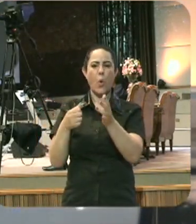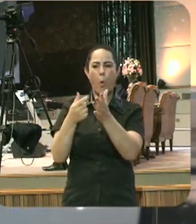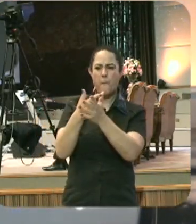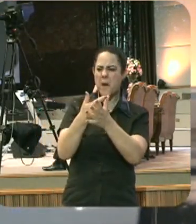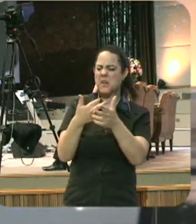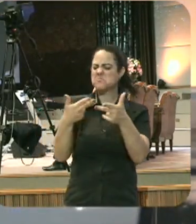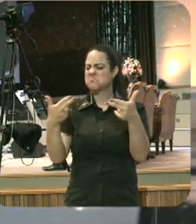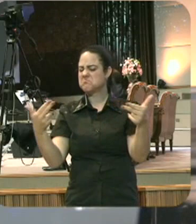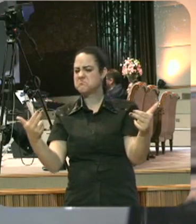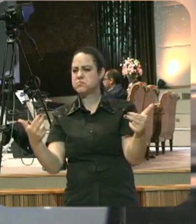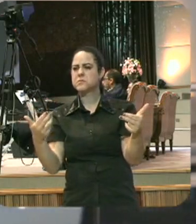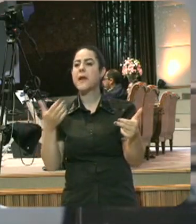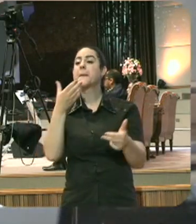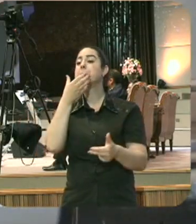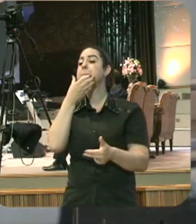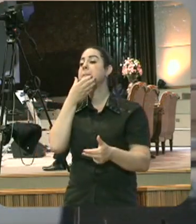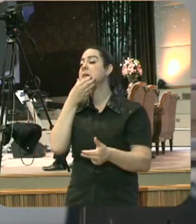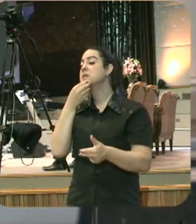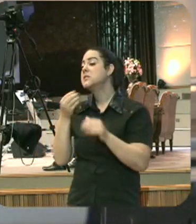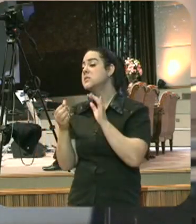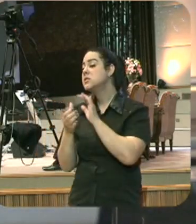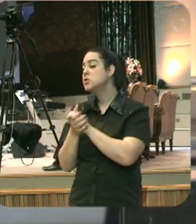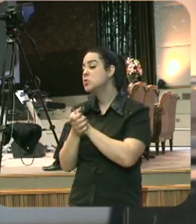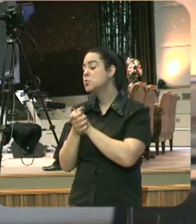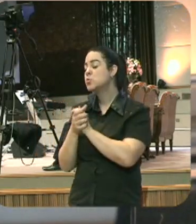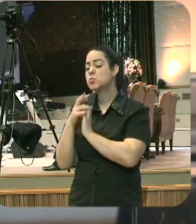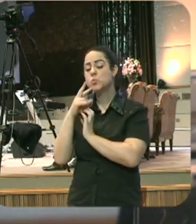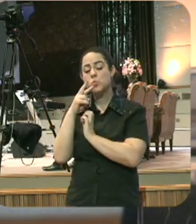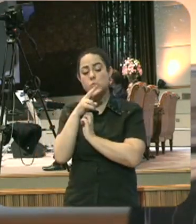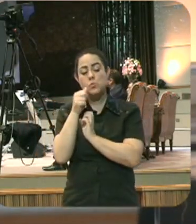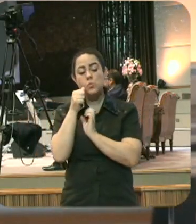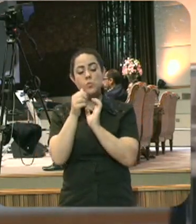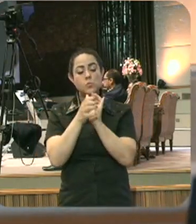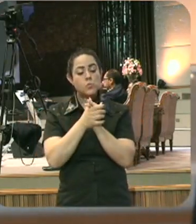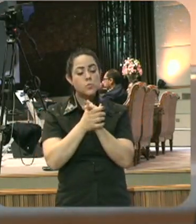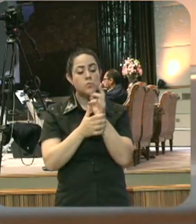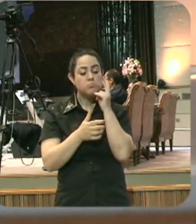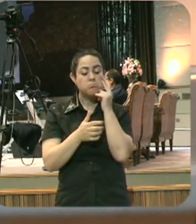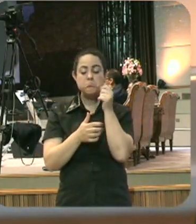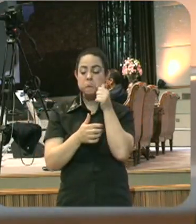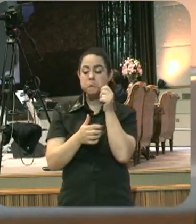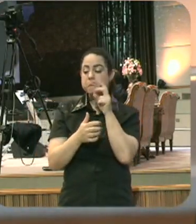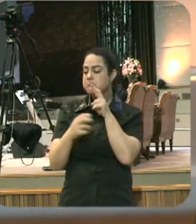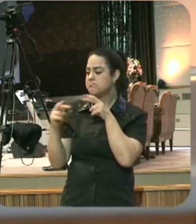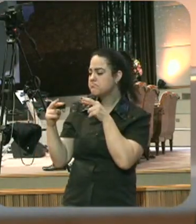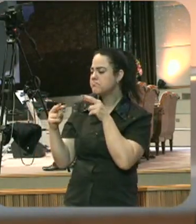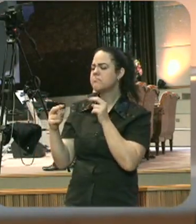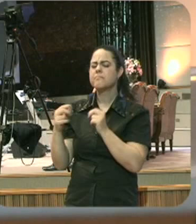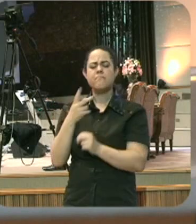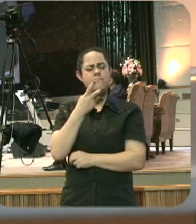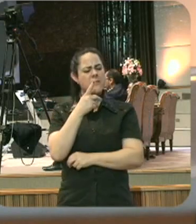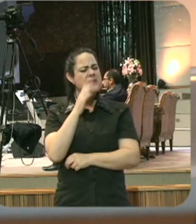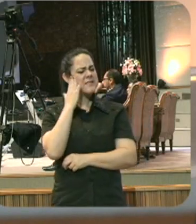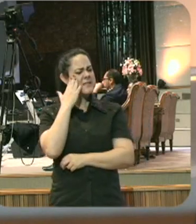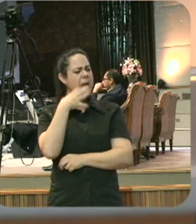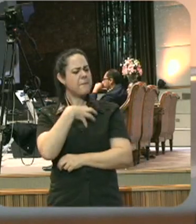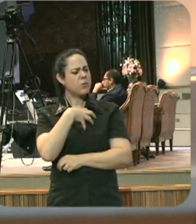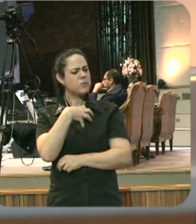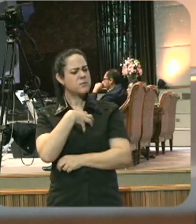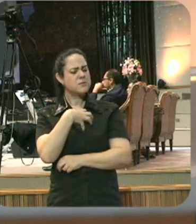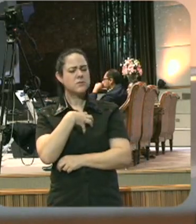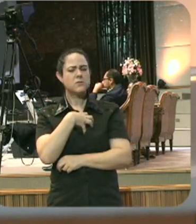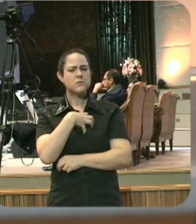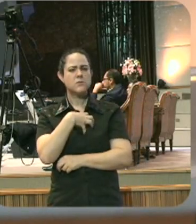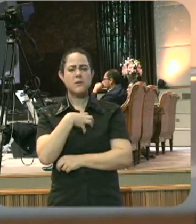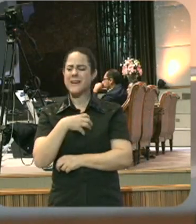mercado, e o marido olhou para a esposa olhou para o marido, e disse assim: sabe de uma coisa, sabe o que eu estou sentindo?